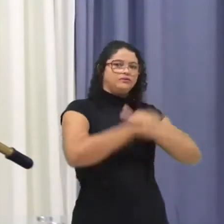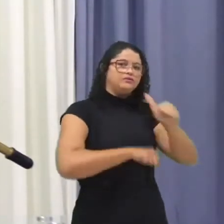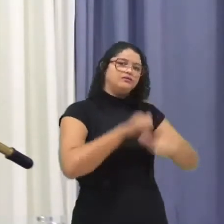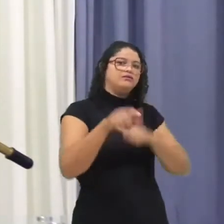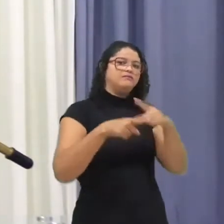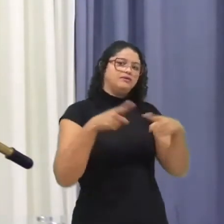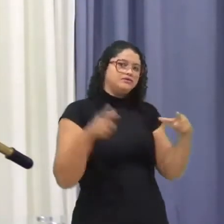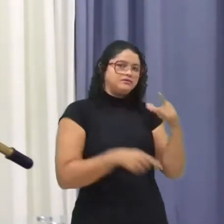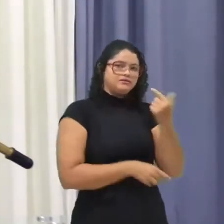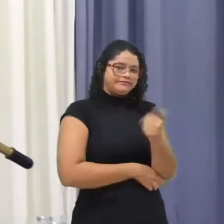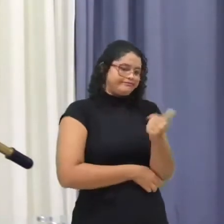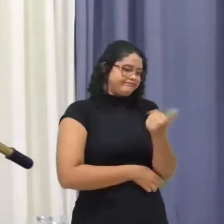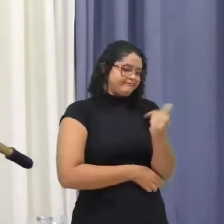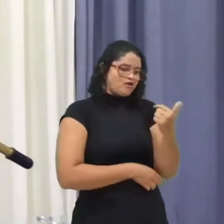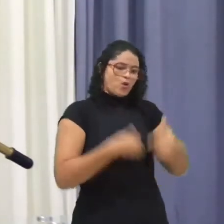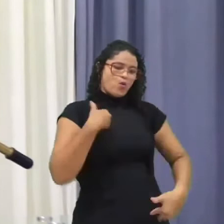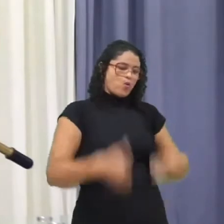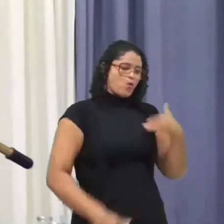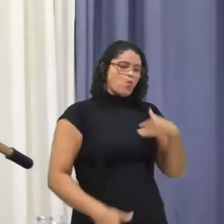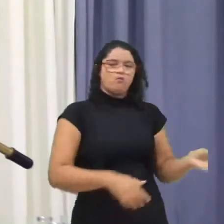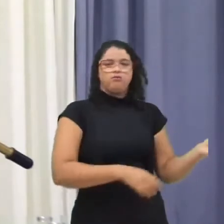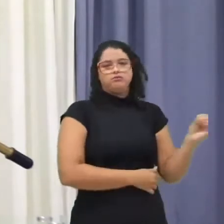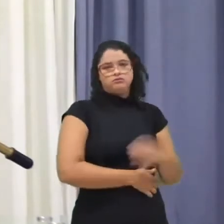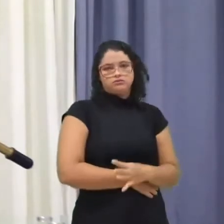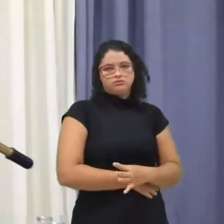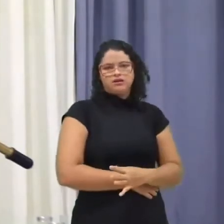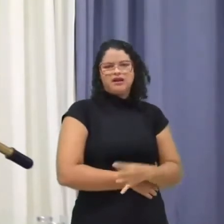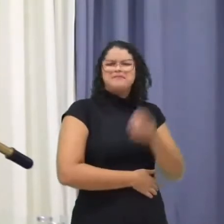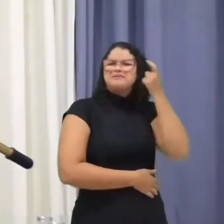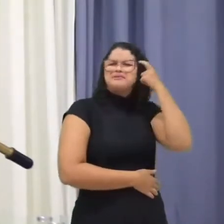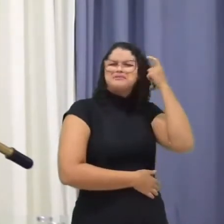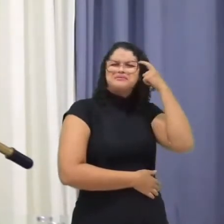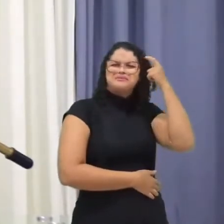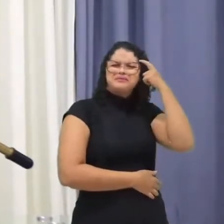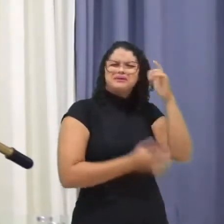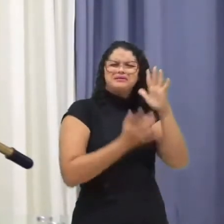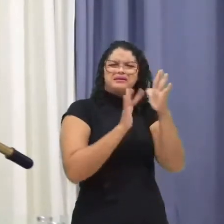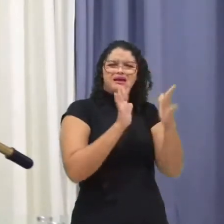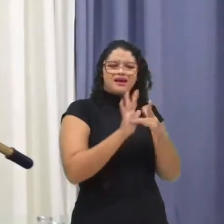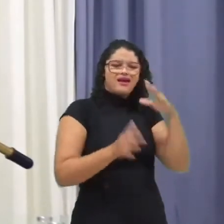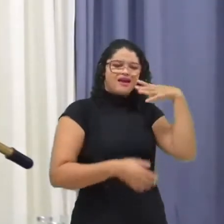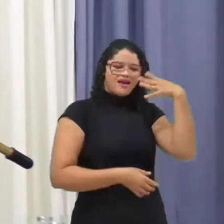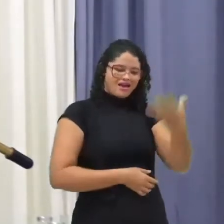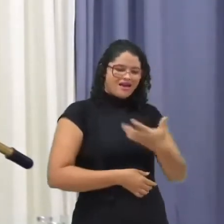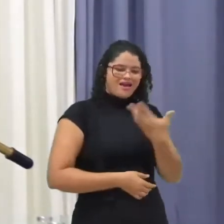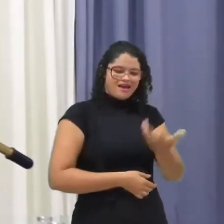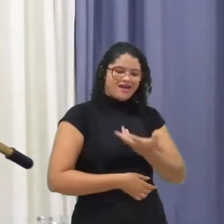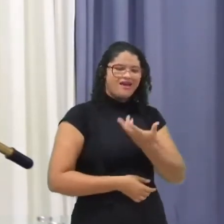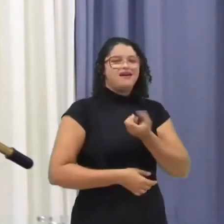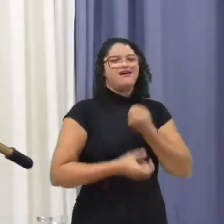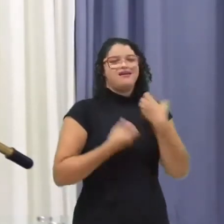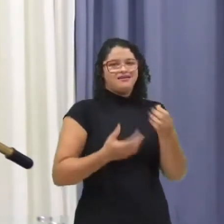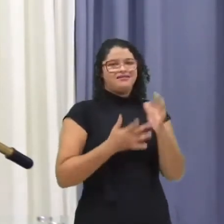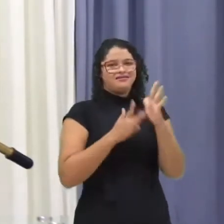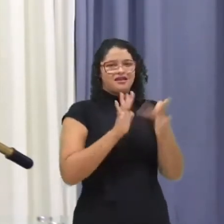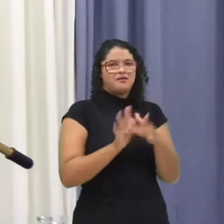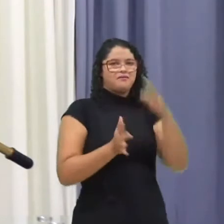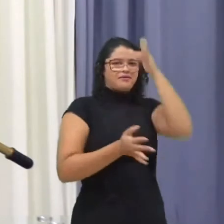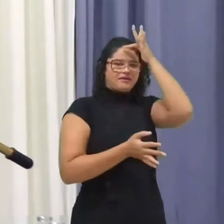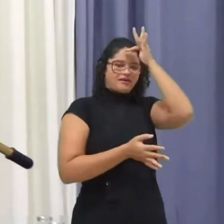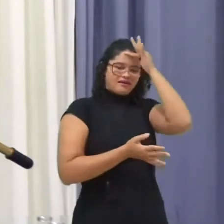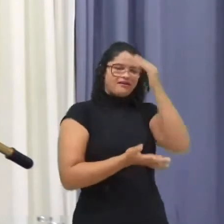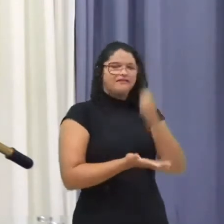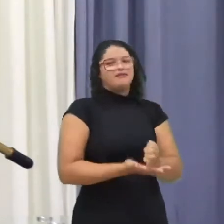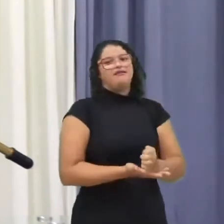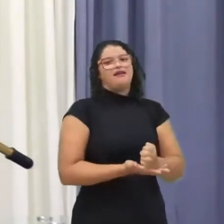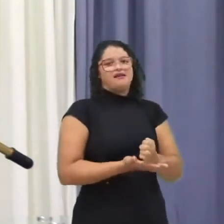novo. Já imaginou se todo mundo que recebesse Jesus como Salvador pela fé, crendo de verdade, recebesse